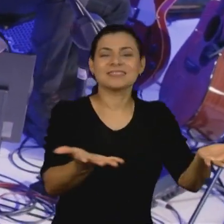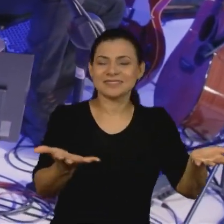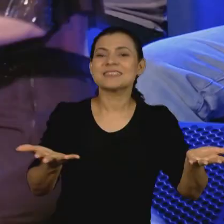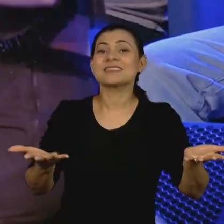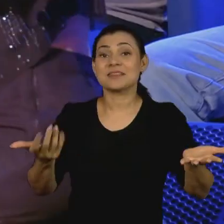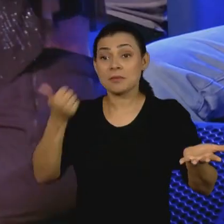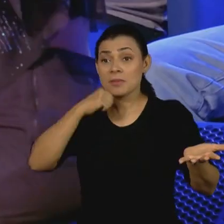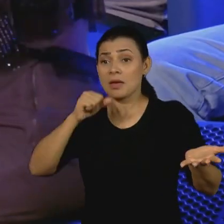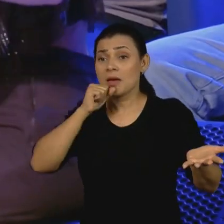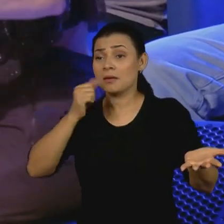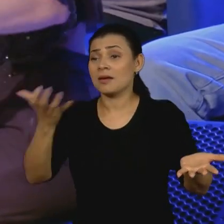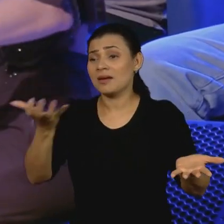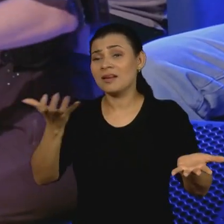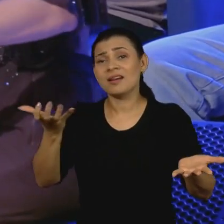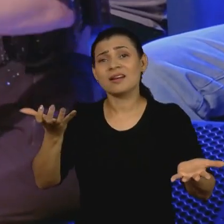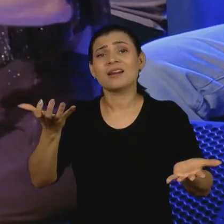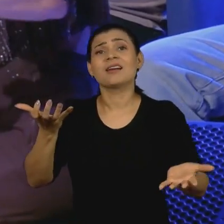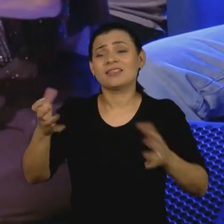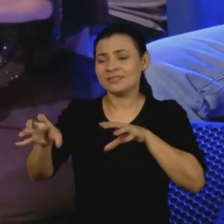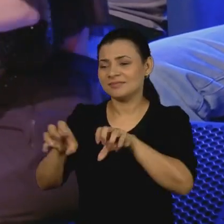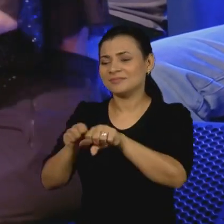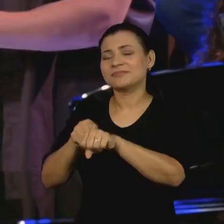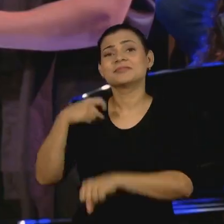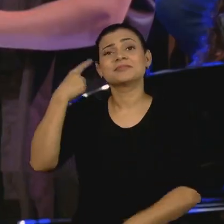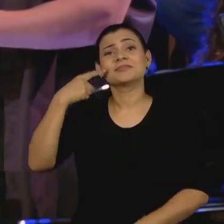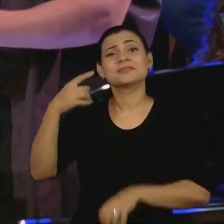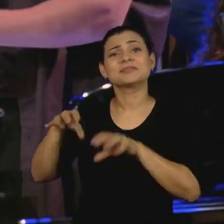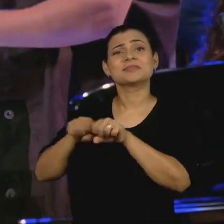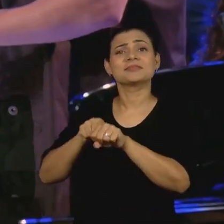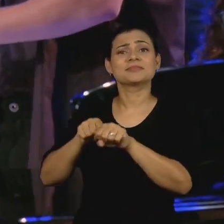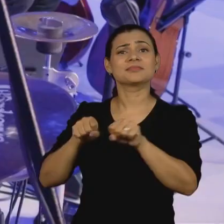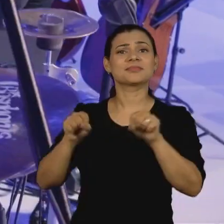Mas minha mãe queria que eu fosse advogado.